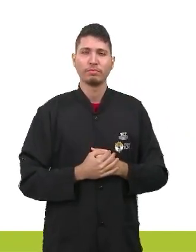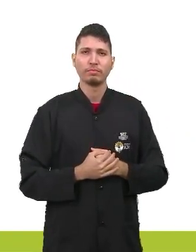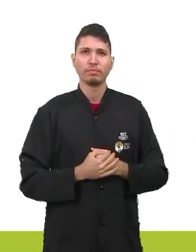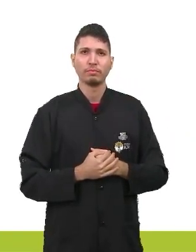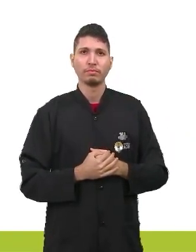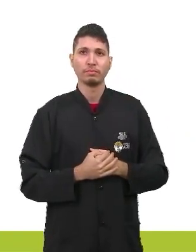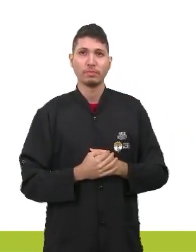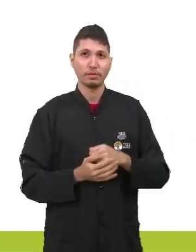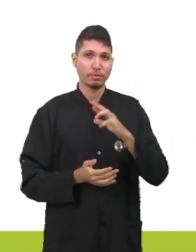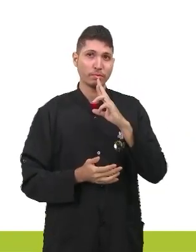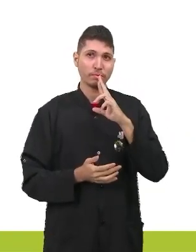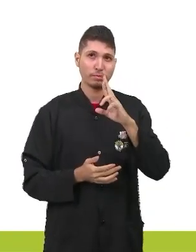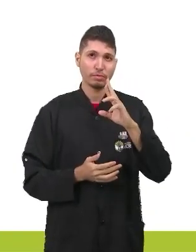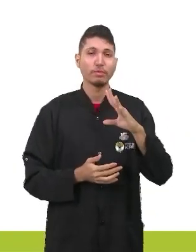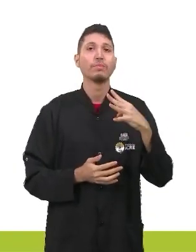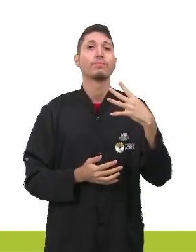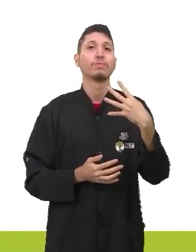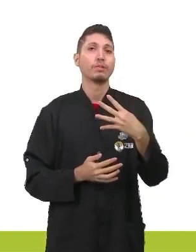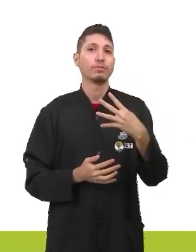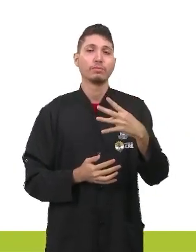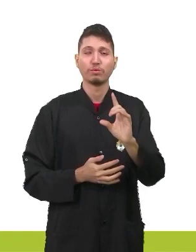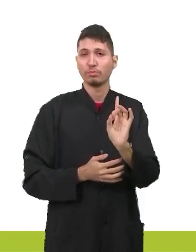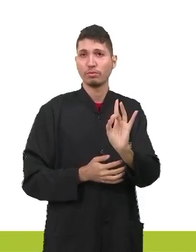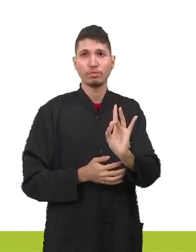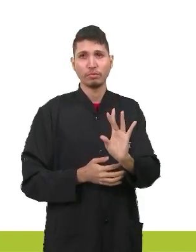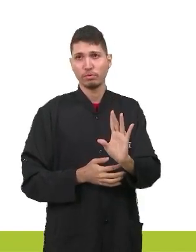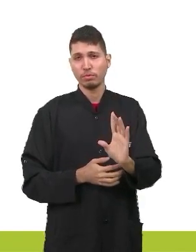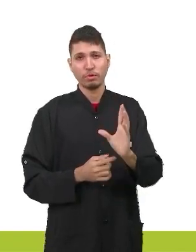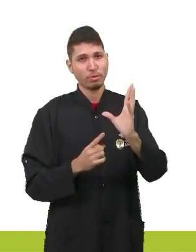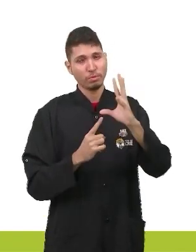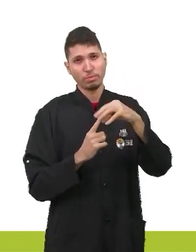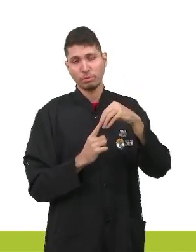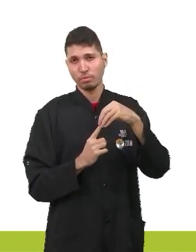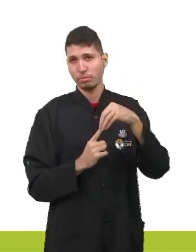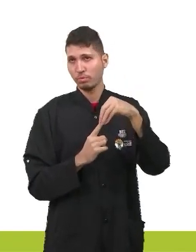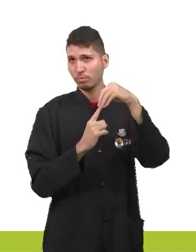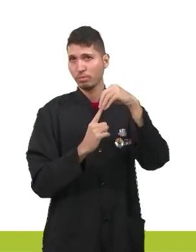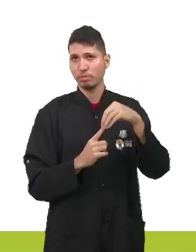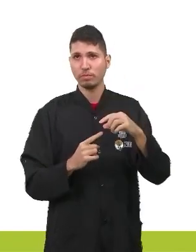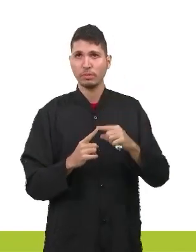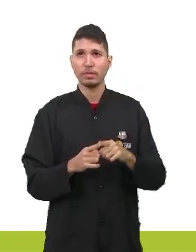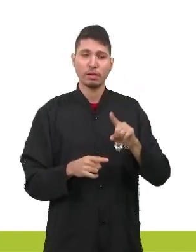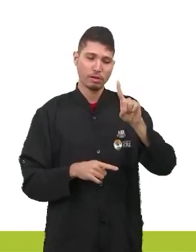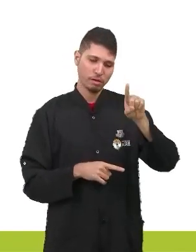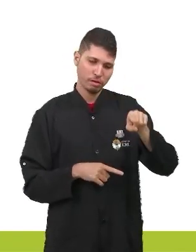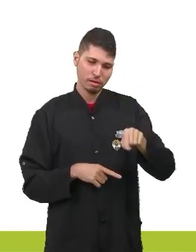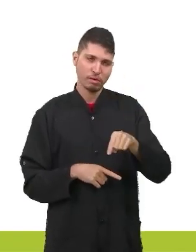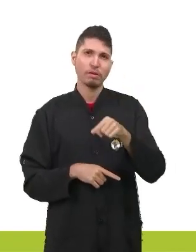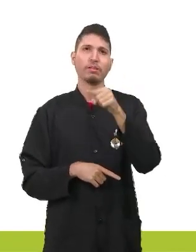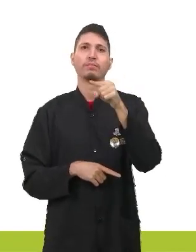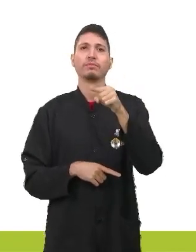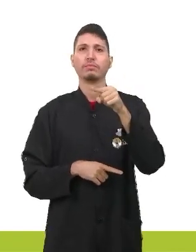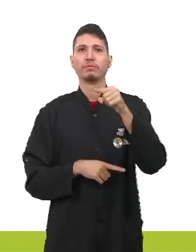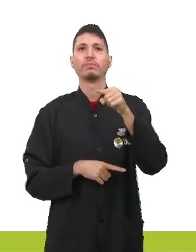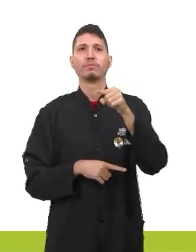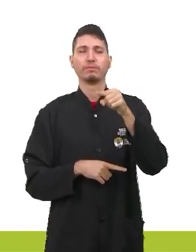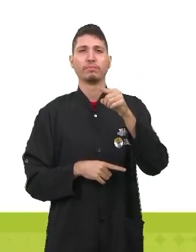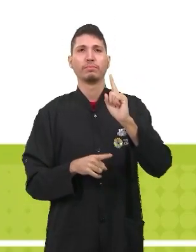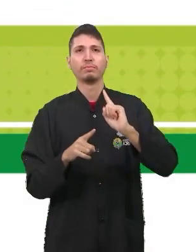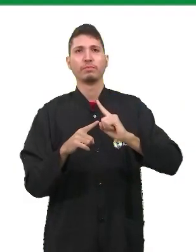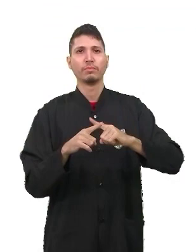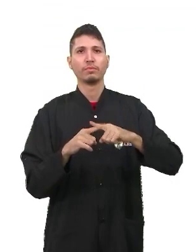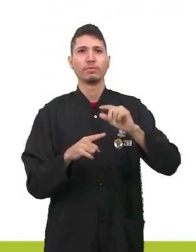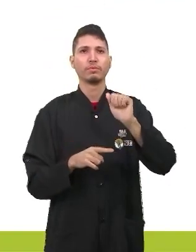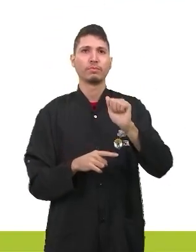respondeu 4, né? Que é o único ponto que toca ali, tá vendo? Concavidade voltada para cima, né? De novo, porque o A é positivo,